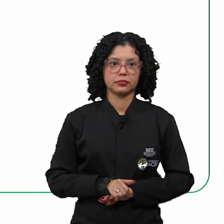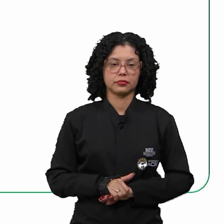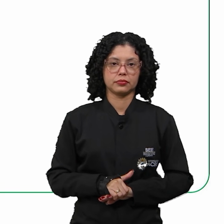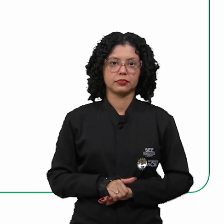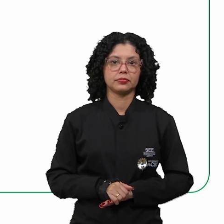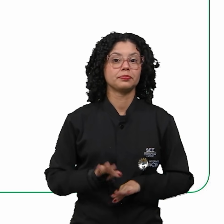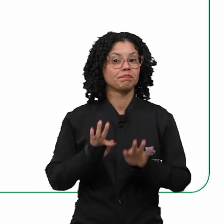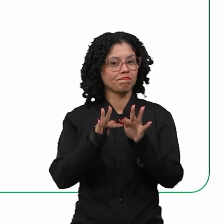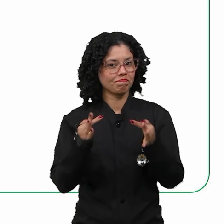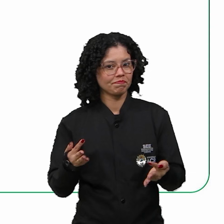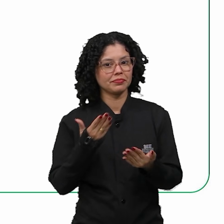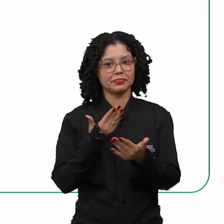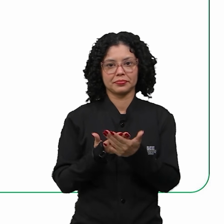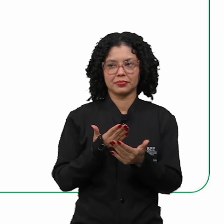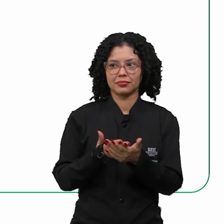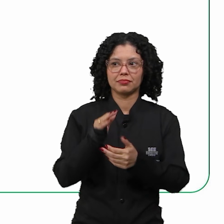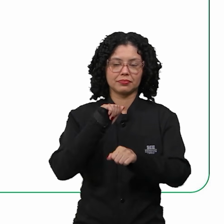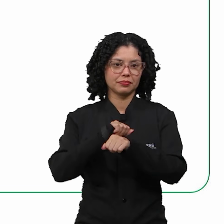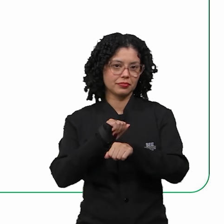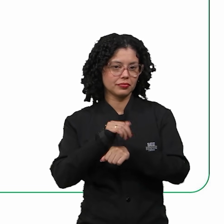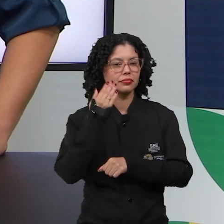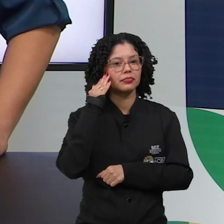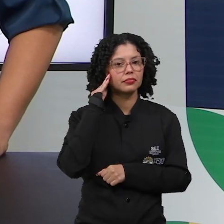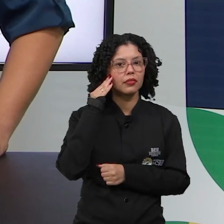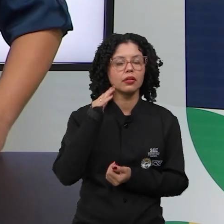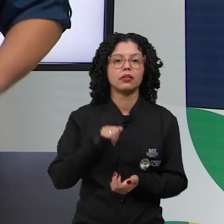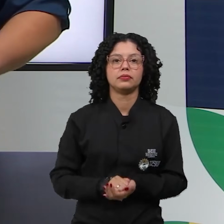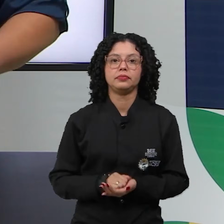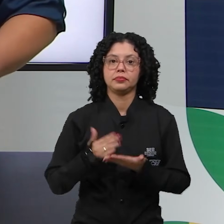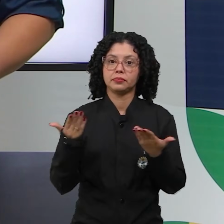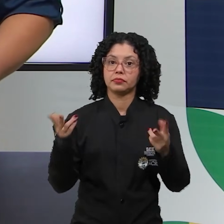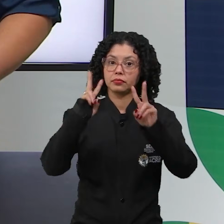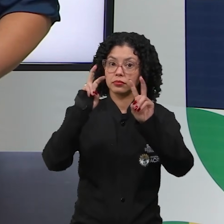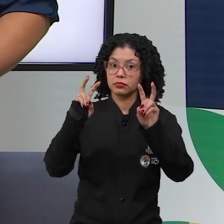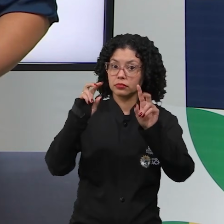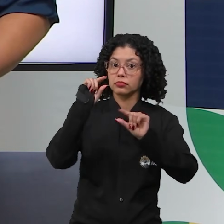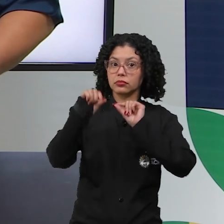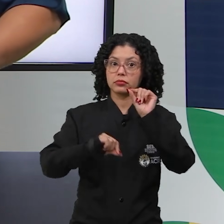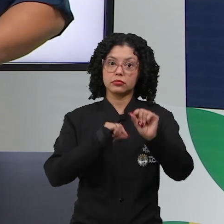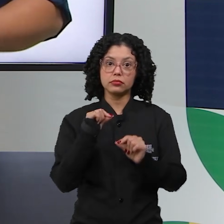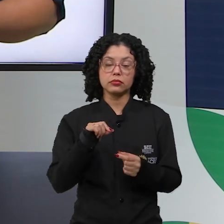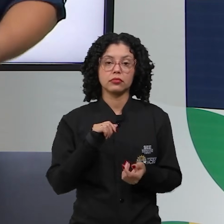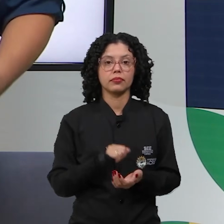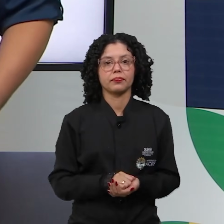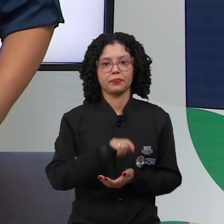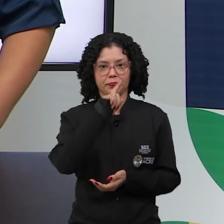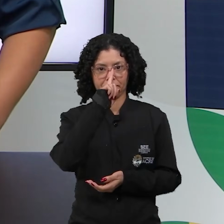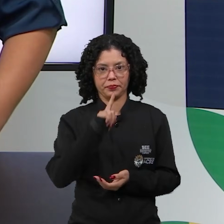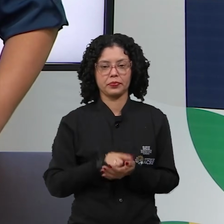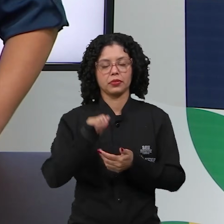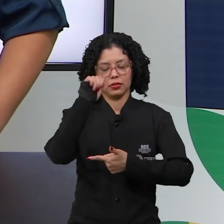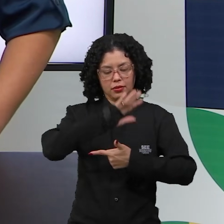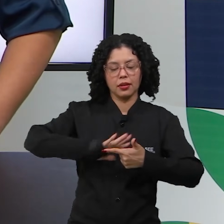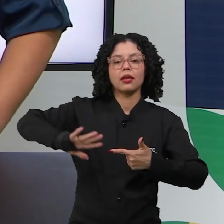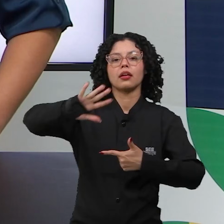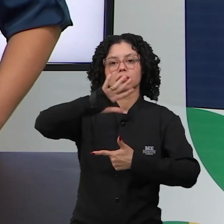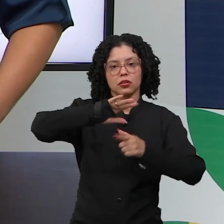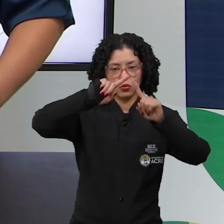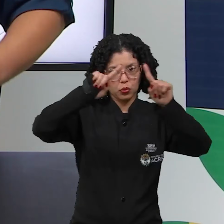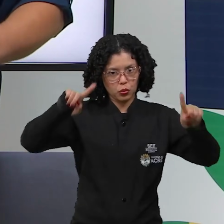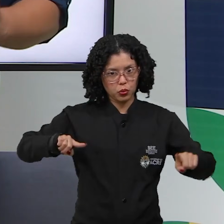aula bastante simples, que eu espero que você tenha entendido, acerca do que são figuras geométricas